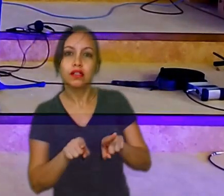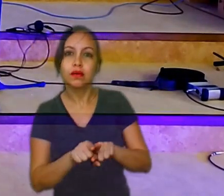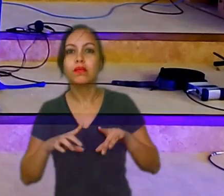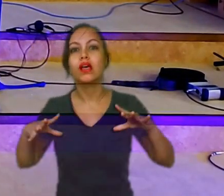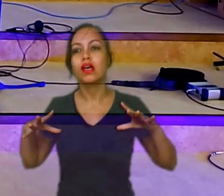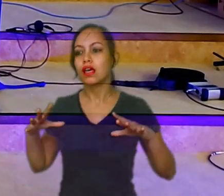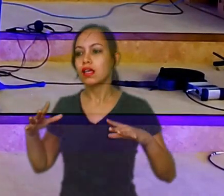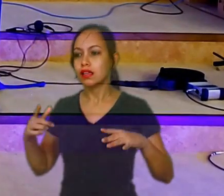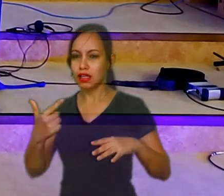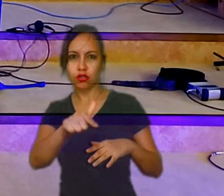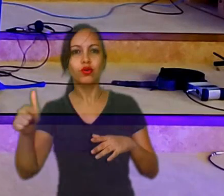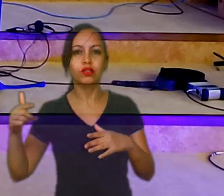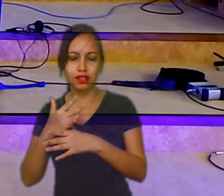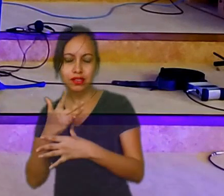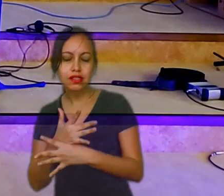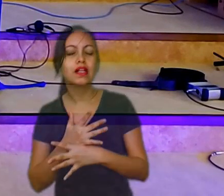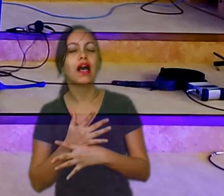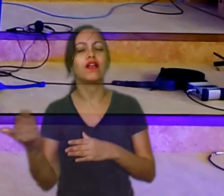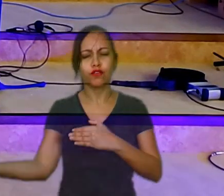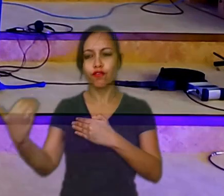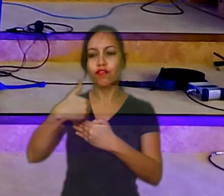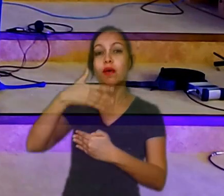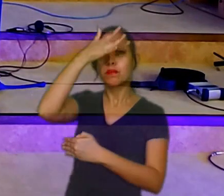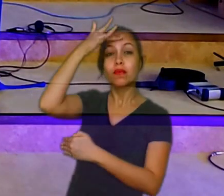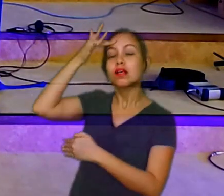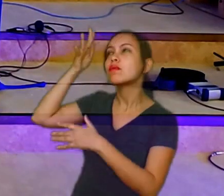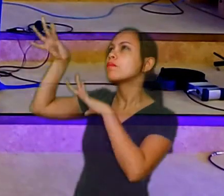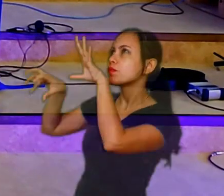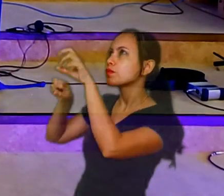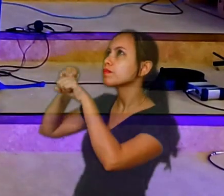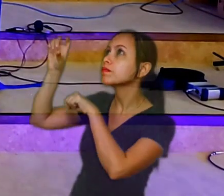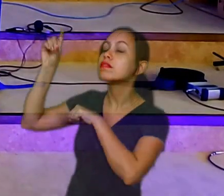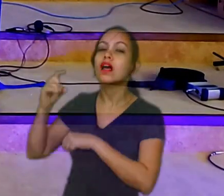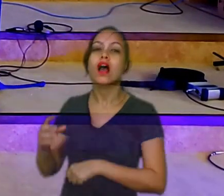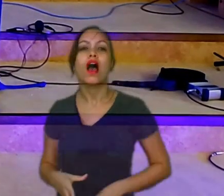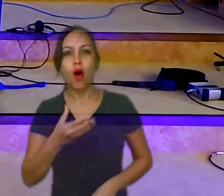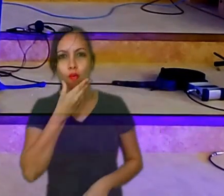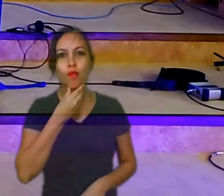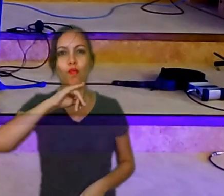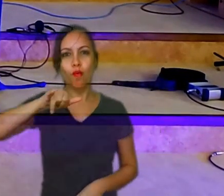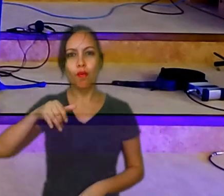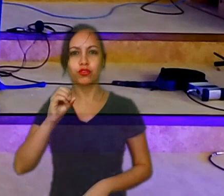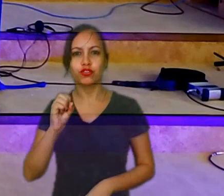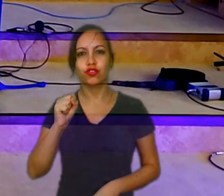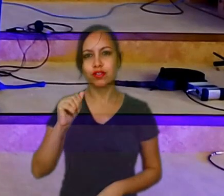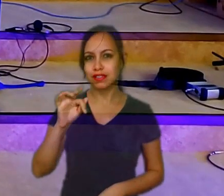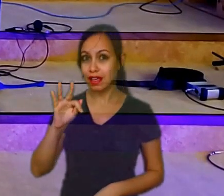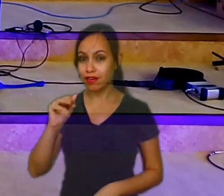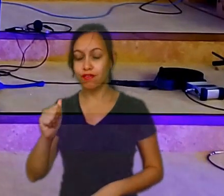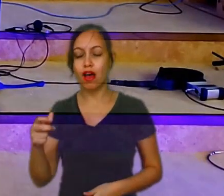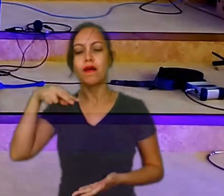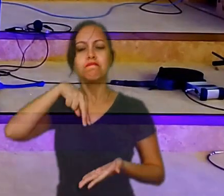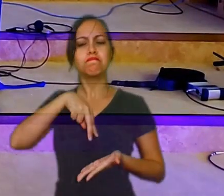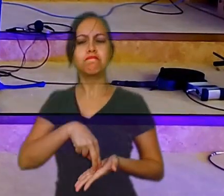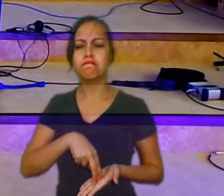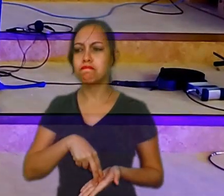veio gente para buscar o Senhor. Pôs-se Josafá em pé na congregação de Judá e de Jerusalém,